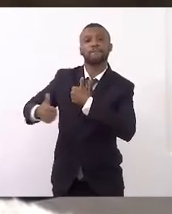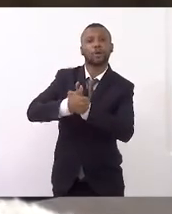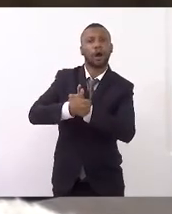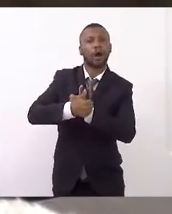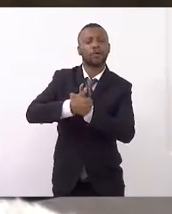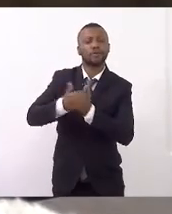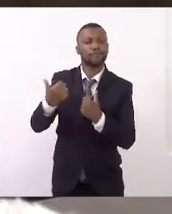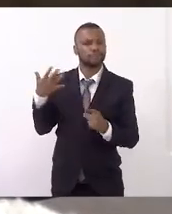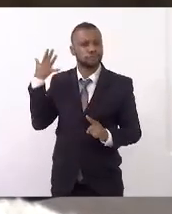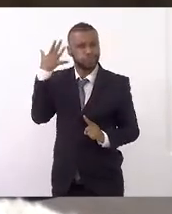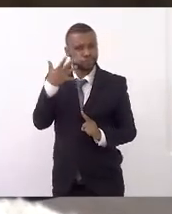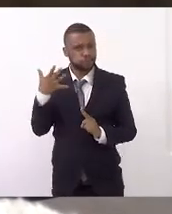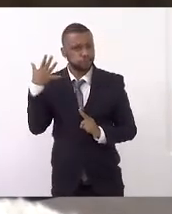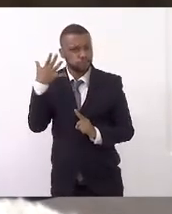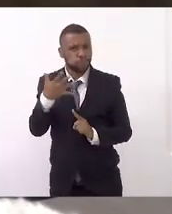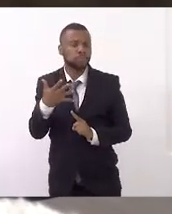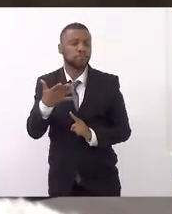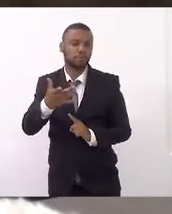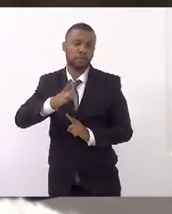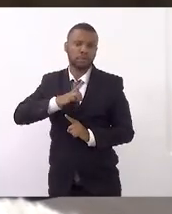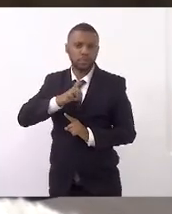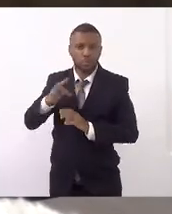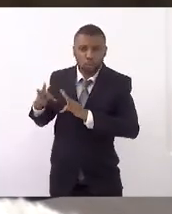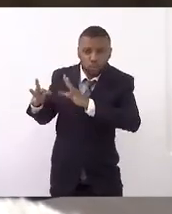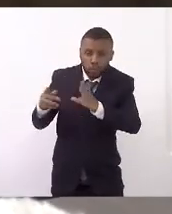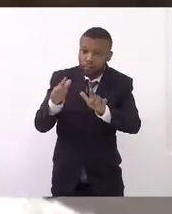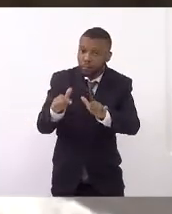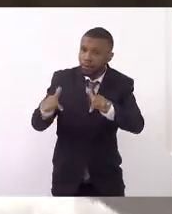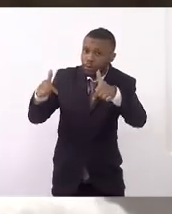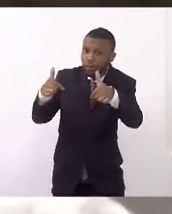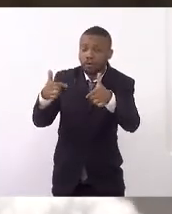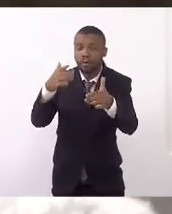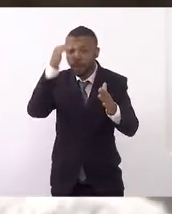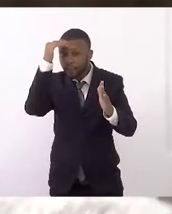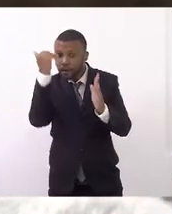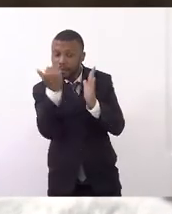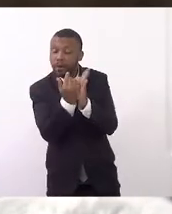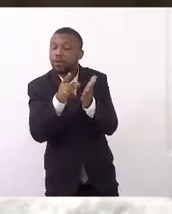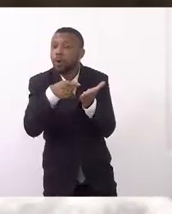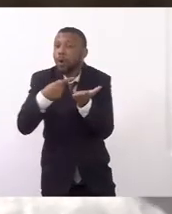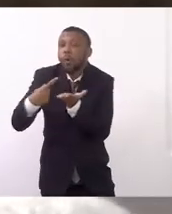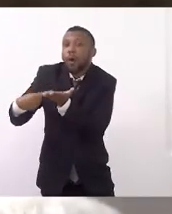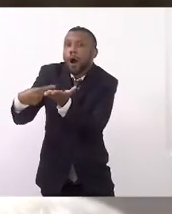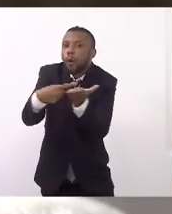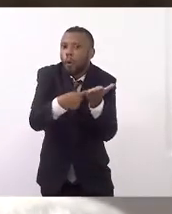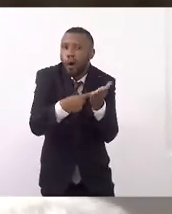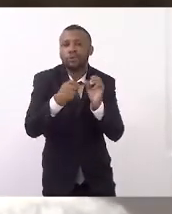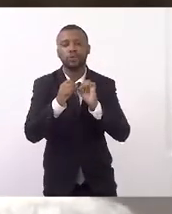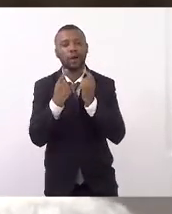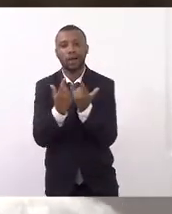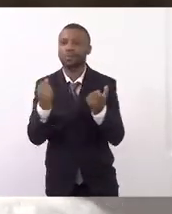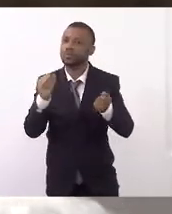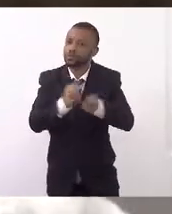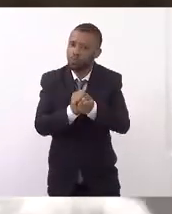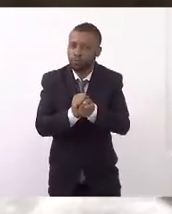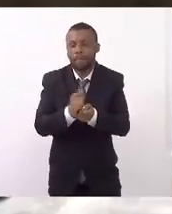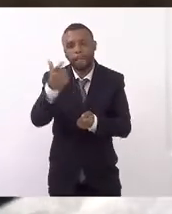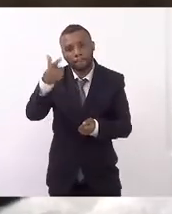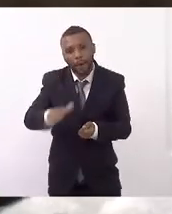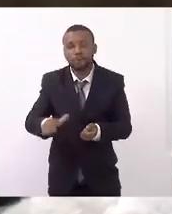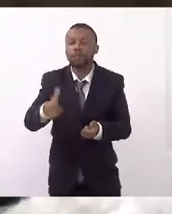para que tudo seja feito como acordado e combinado com esta casa. Por isso, mais uma vez, o meu encaminhamento